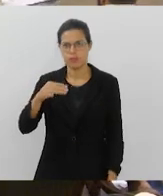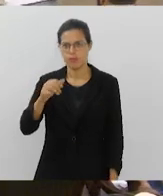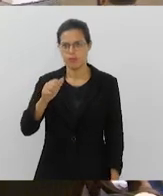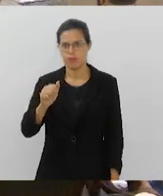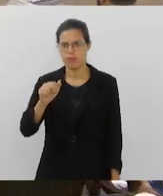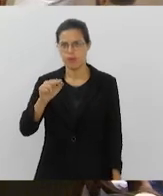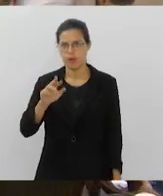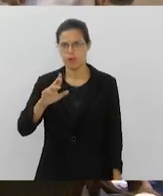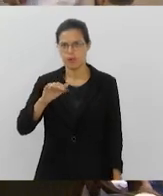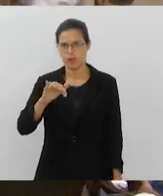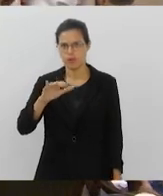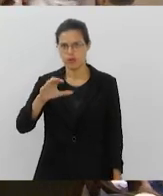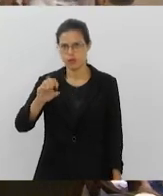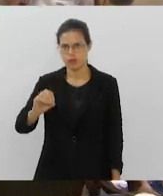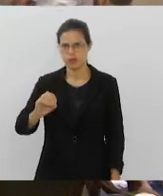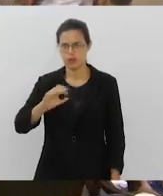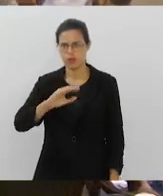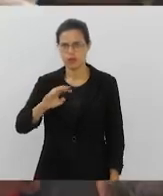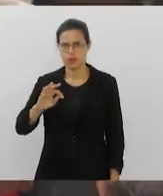Cavalcante.